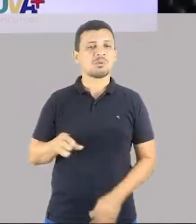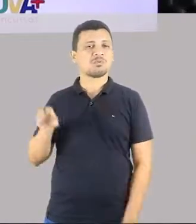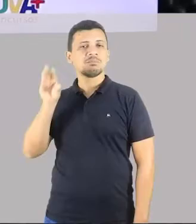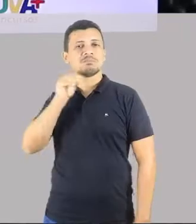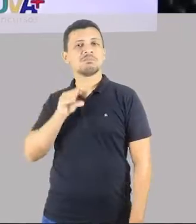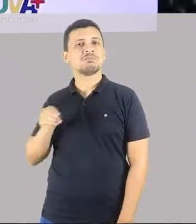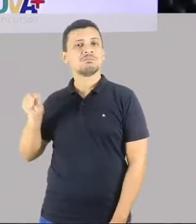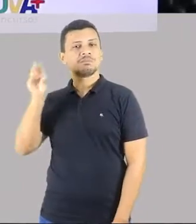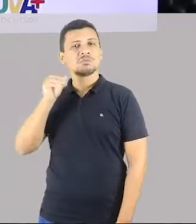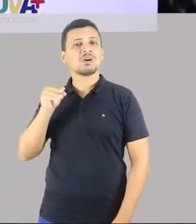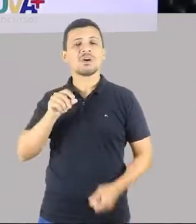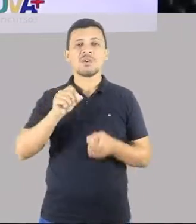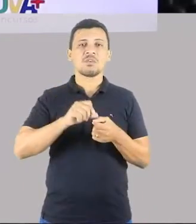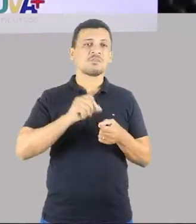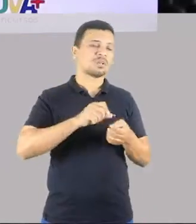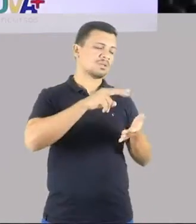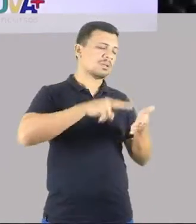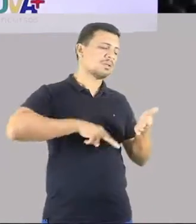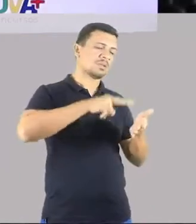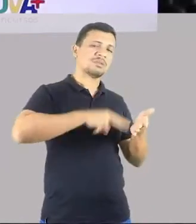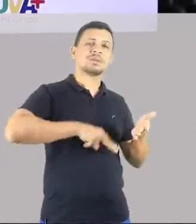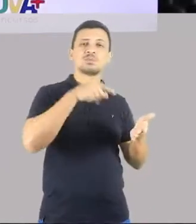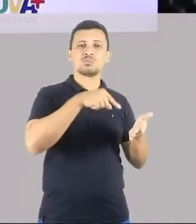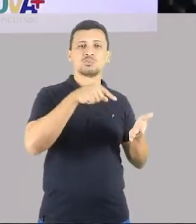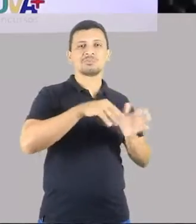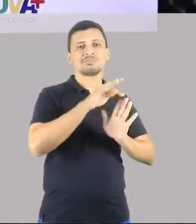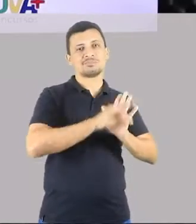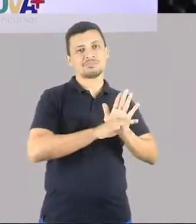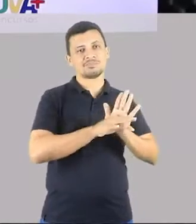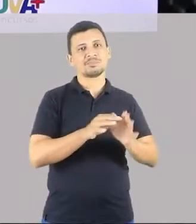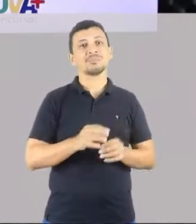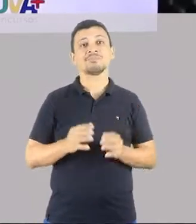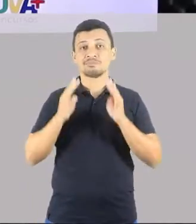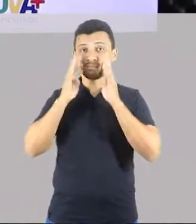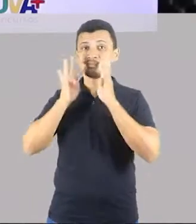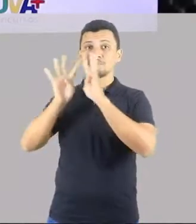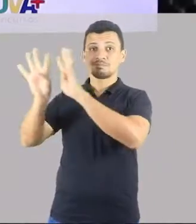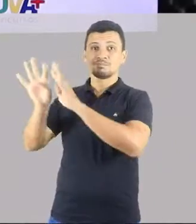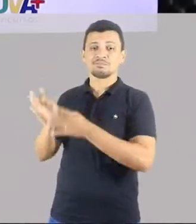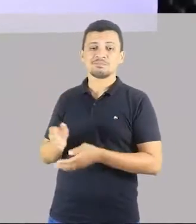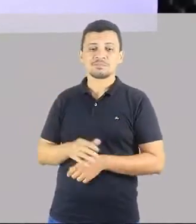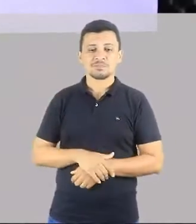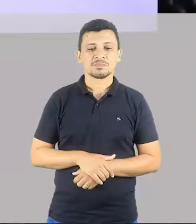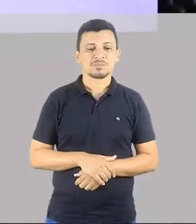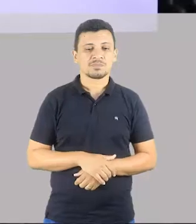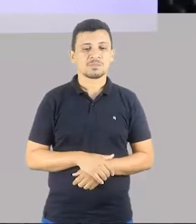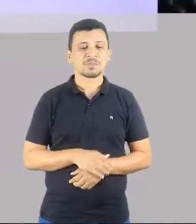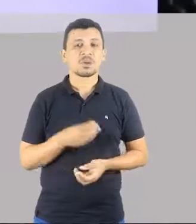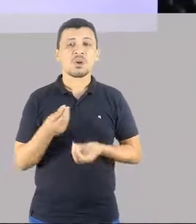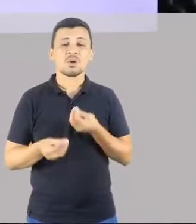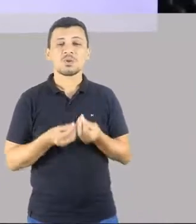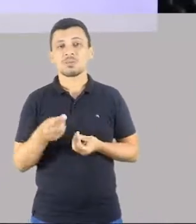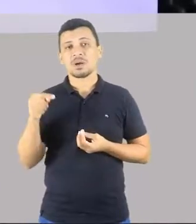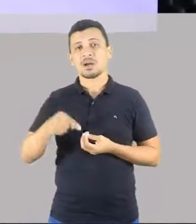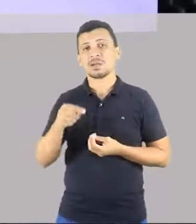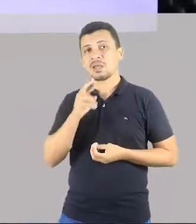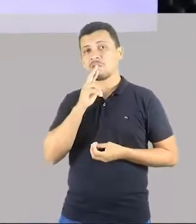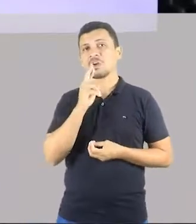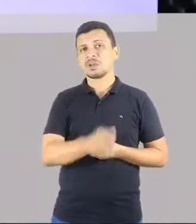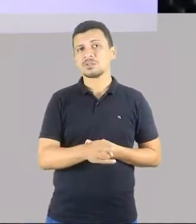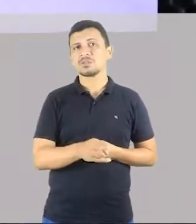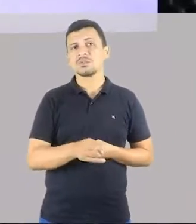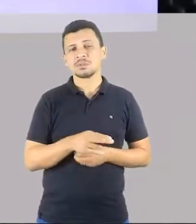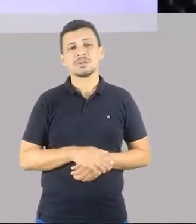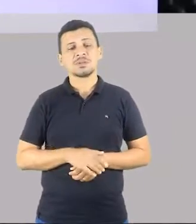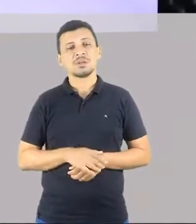vai fazer fazendo a leitura daquele texto. Então, por isso, atente para esses aspectos. E à proporção que nós fomos resolvendo as